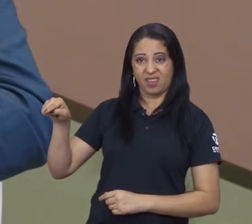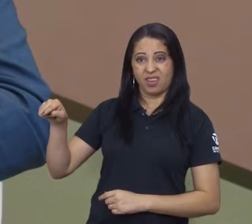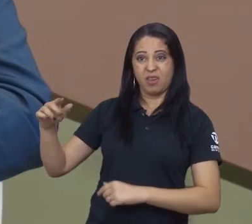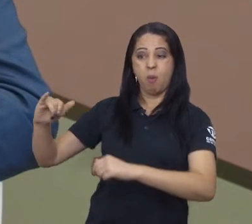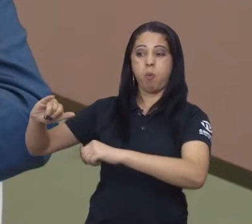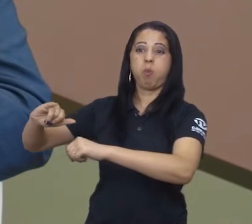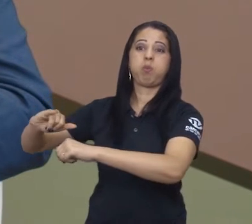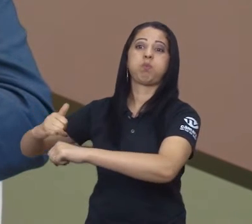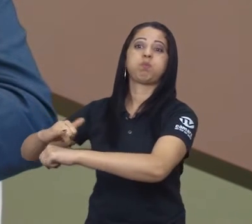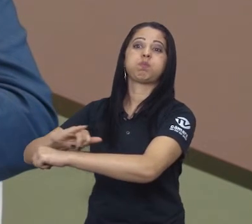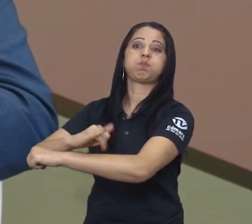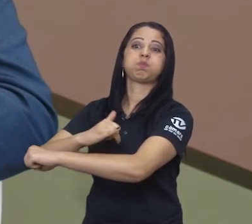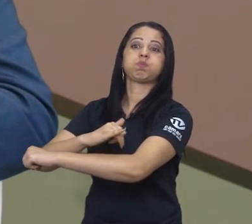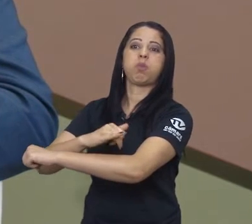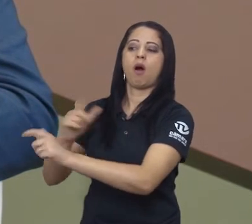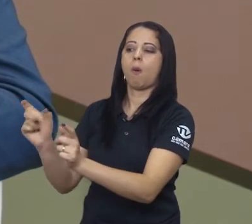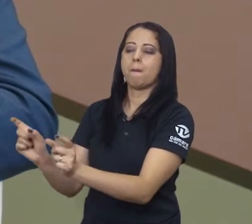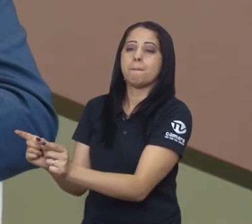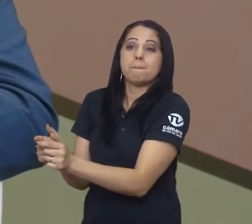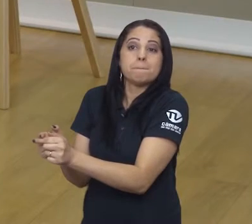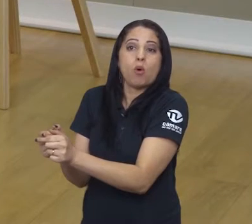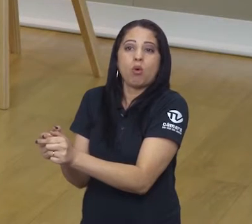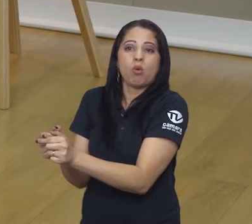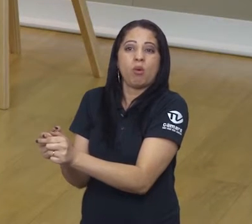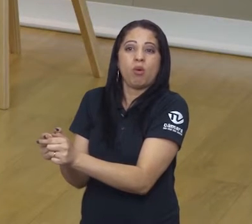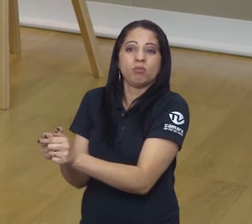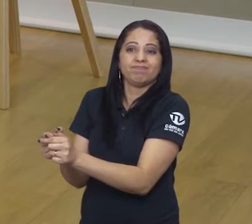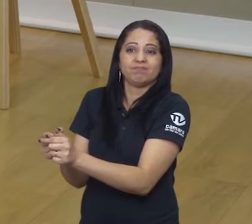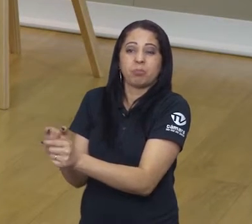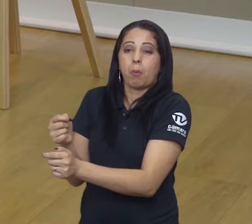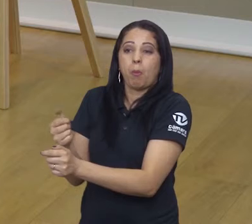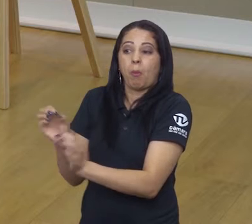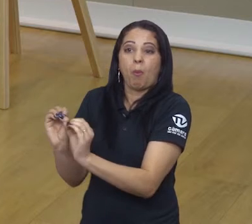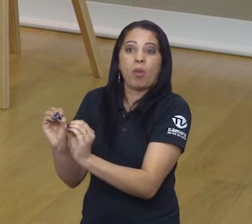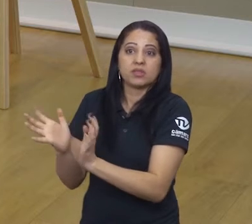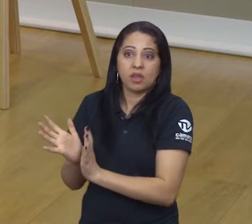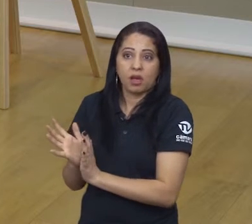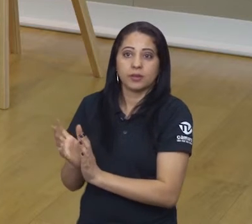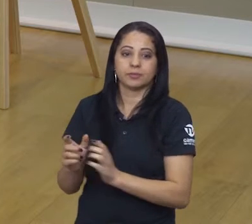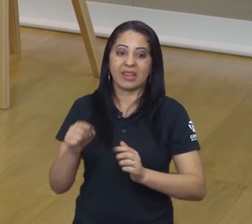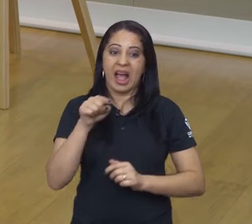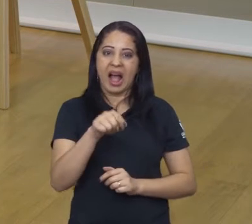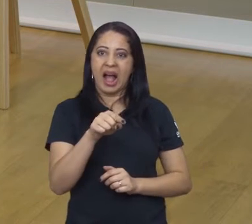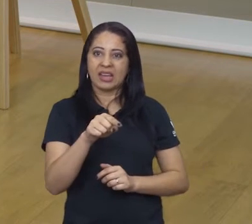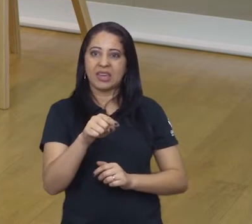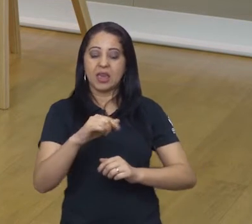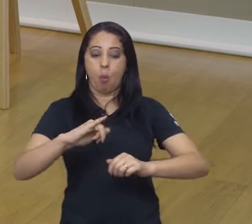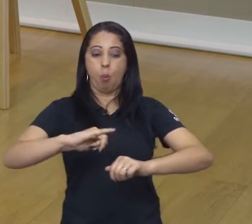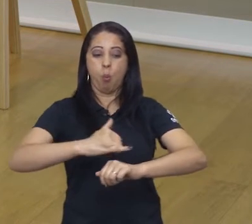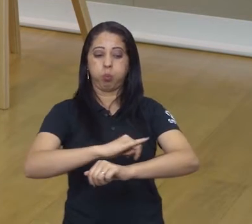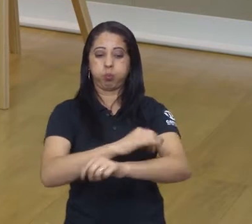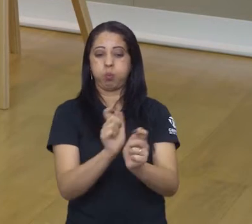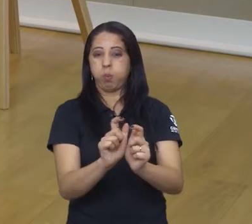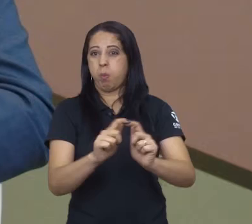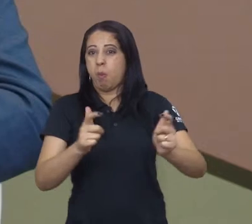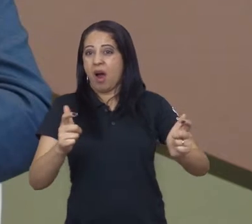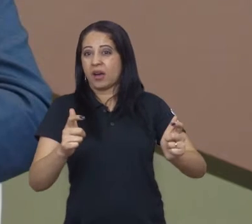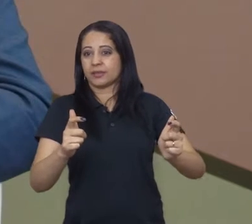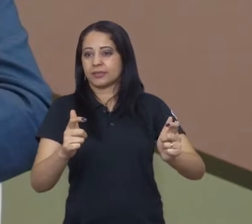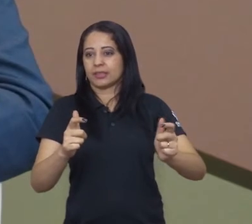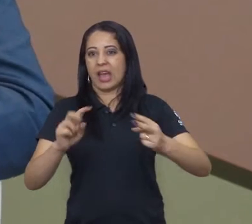1970 era muito menor muito menor quase não existia hoje então A genética não mudou então o que que mudou